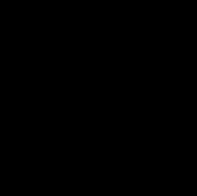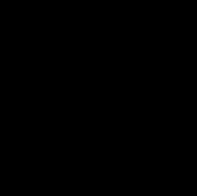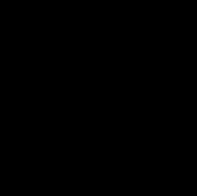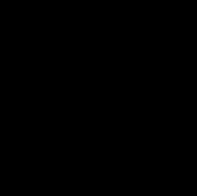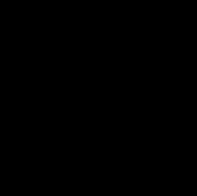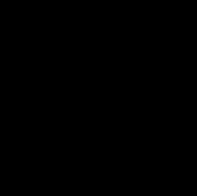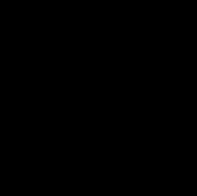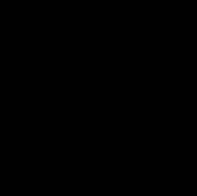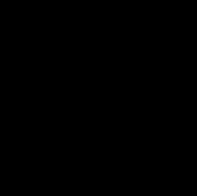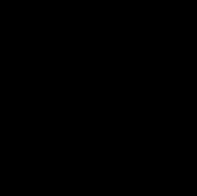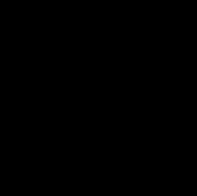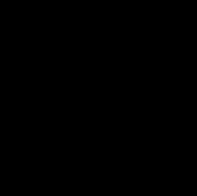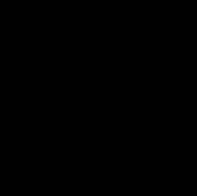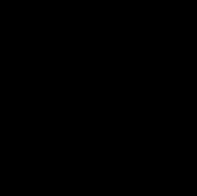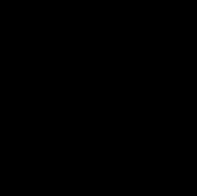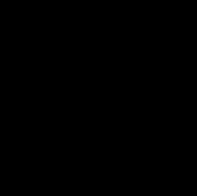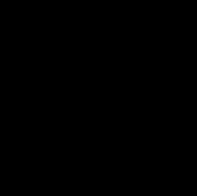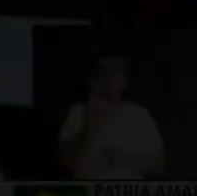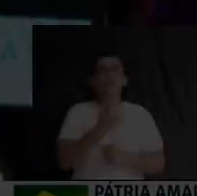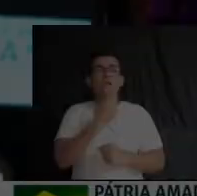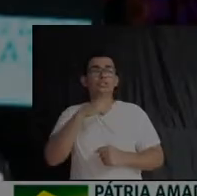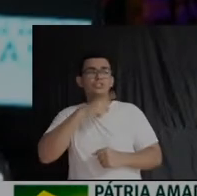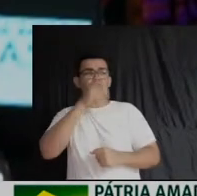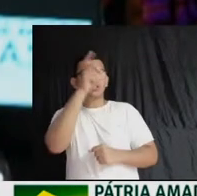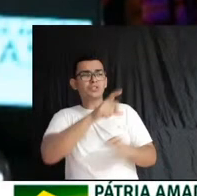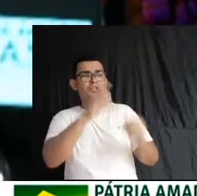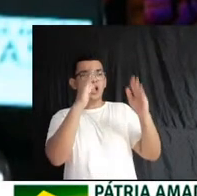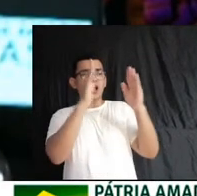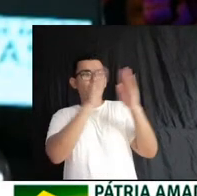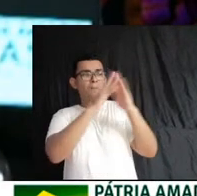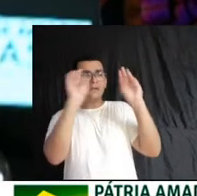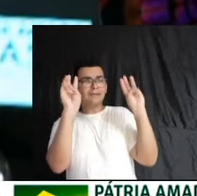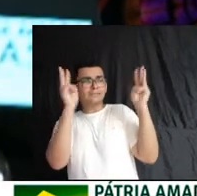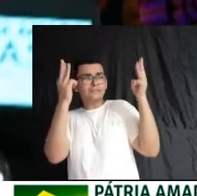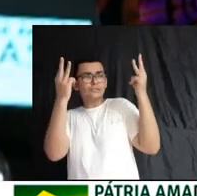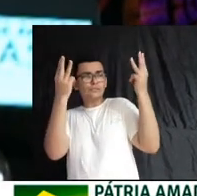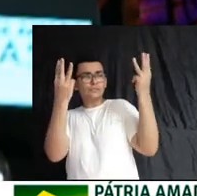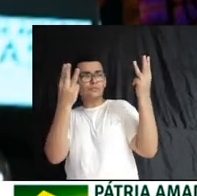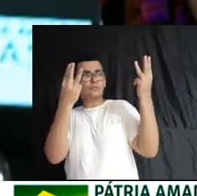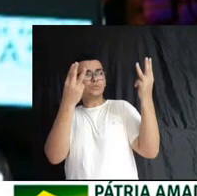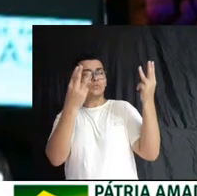da noite em uma boate aqui na zona sul.